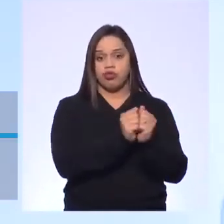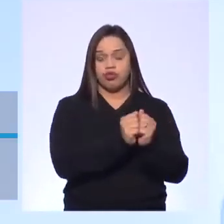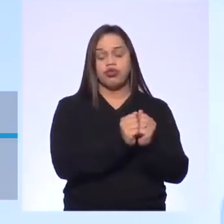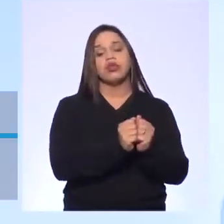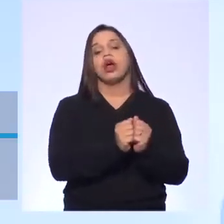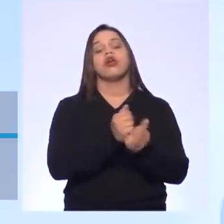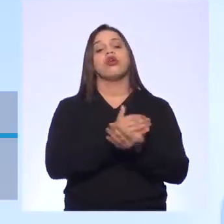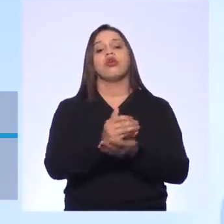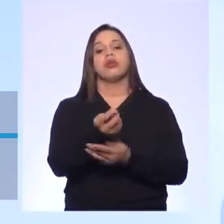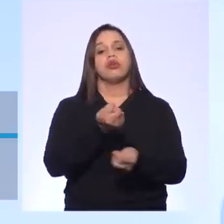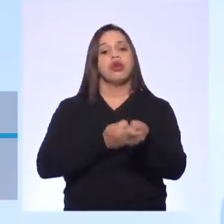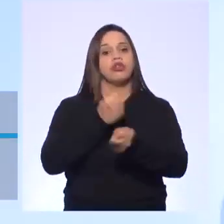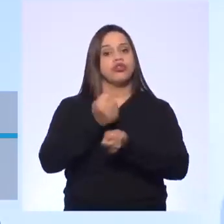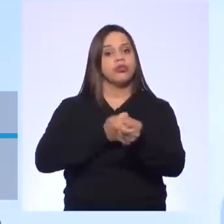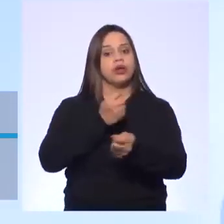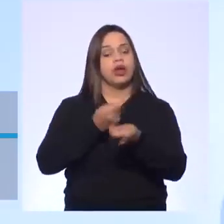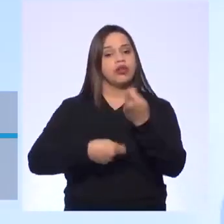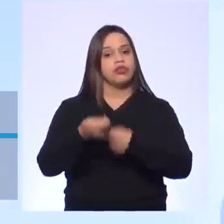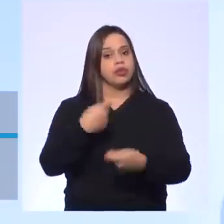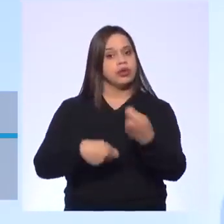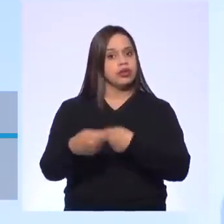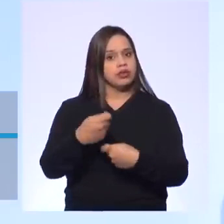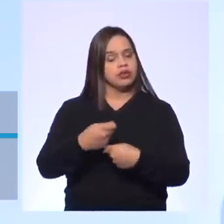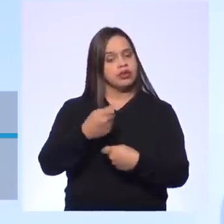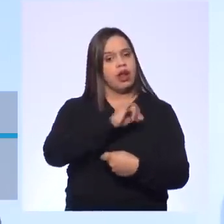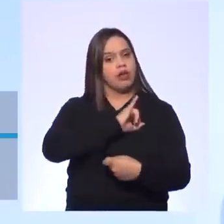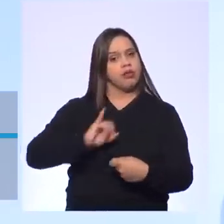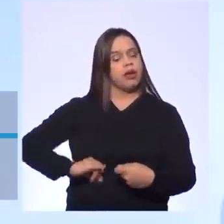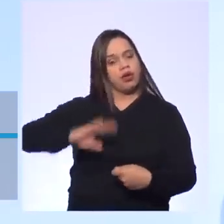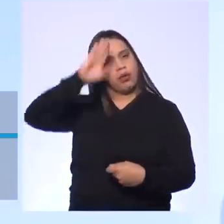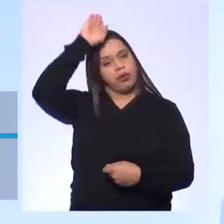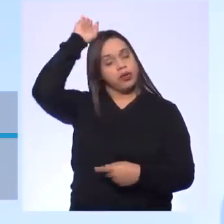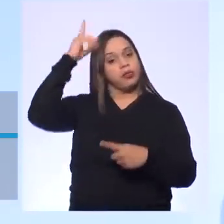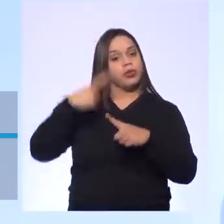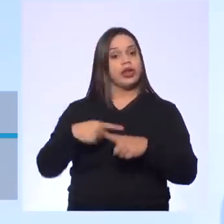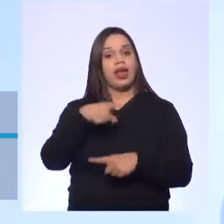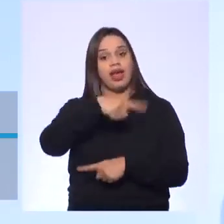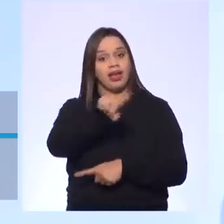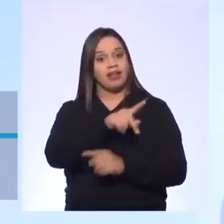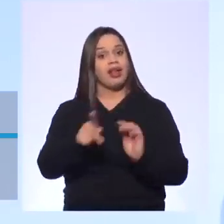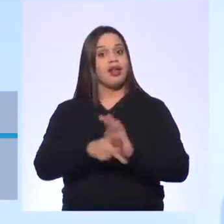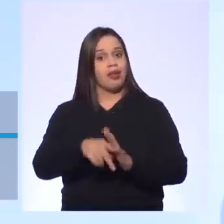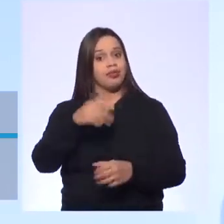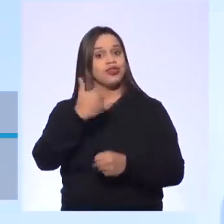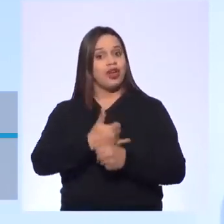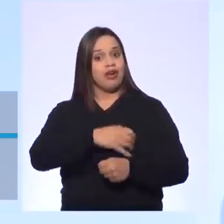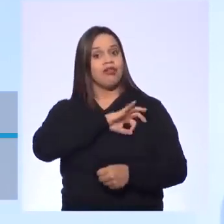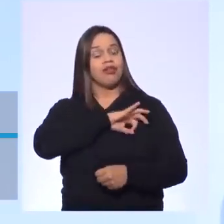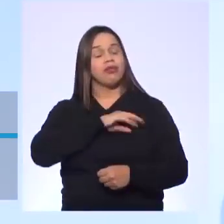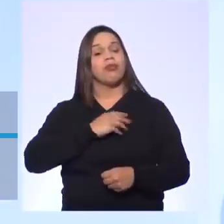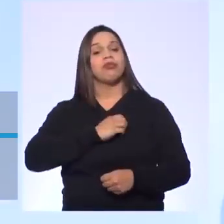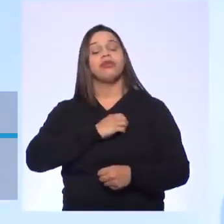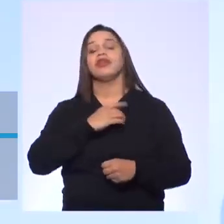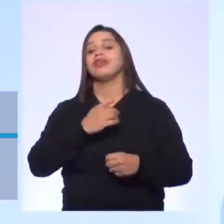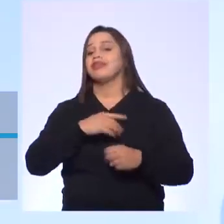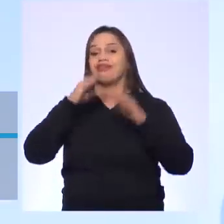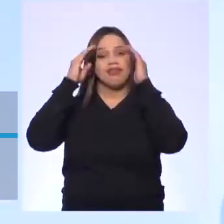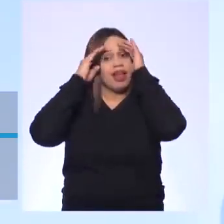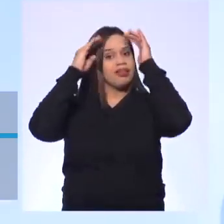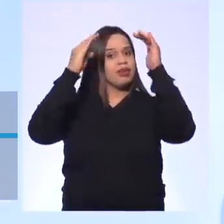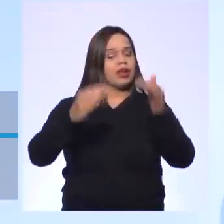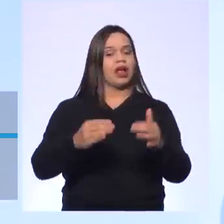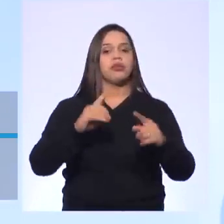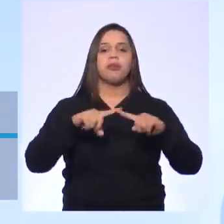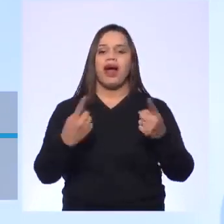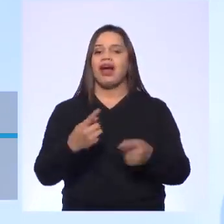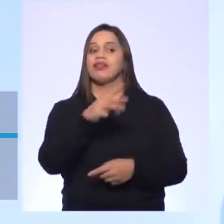Romano. E eles eram grandes chefes militares, muito respeitados. Só que eles tinham muitos inimigos, porque vocês